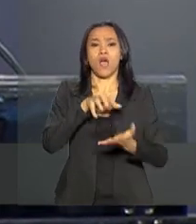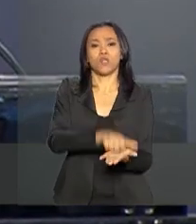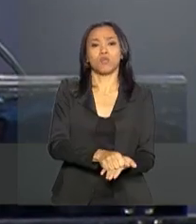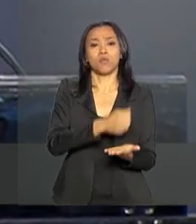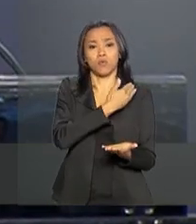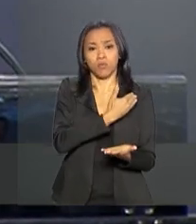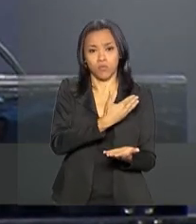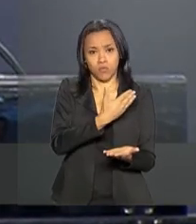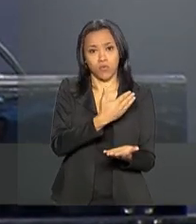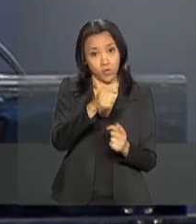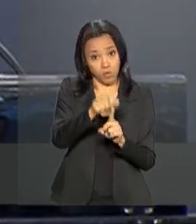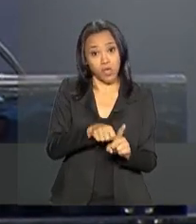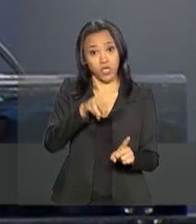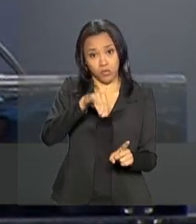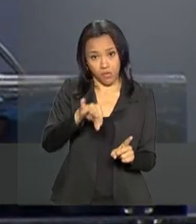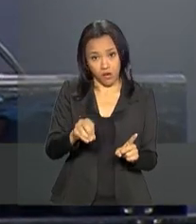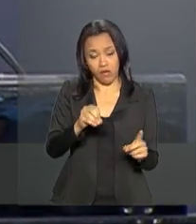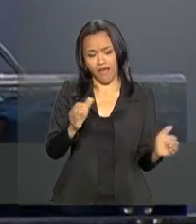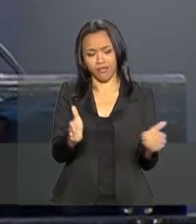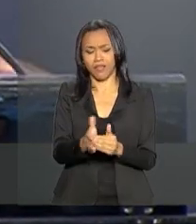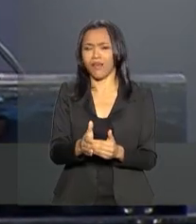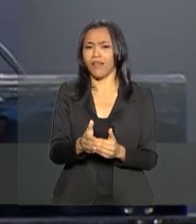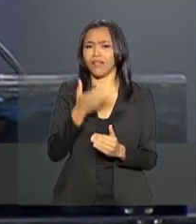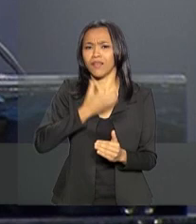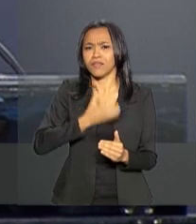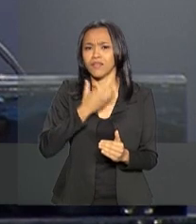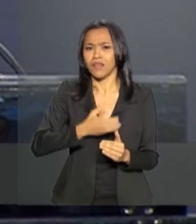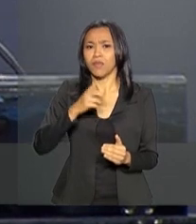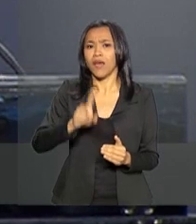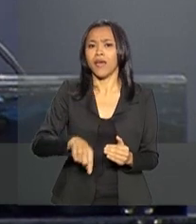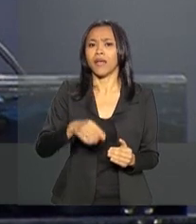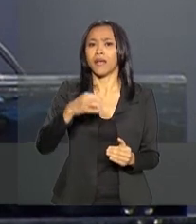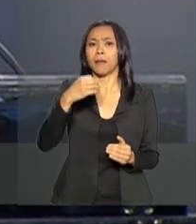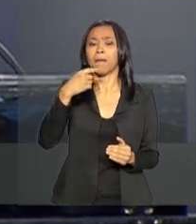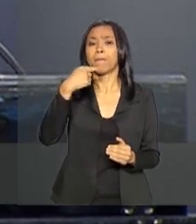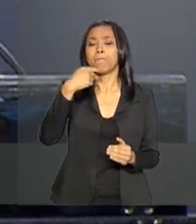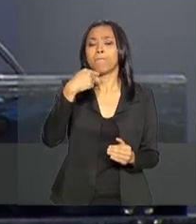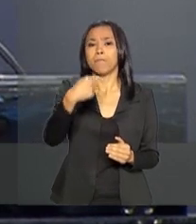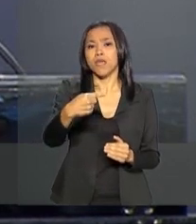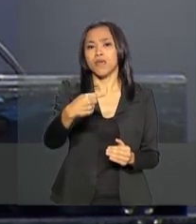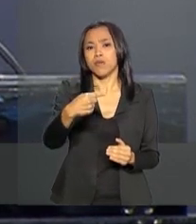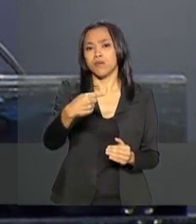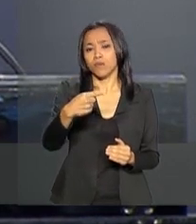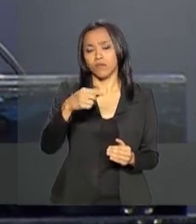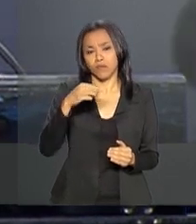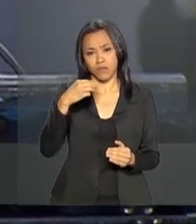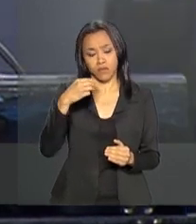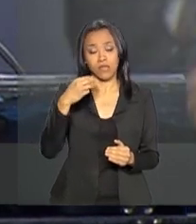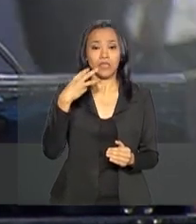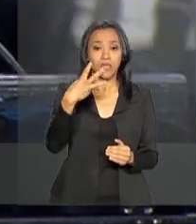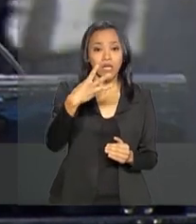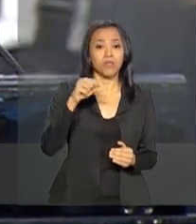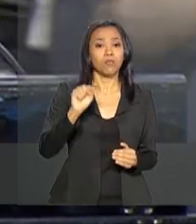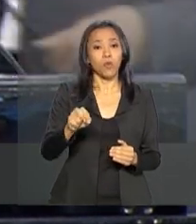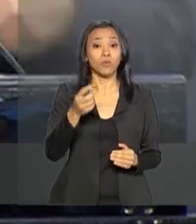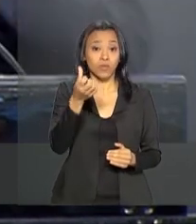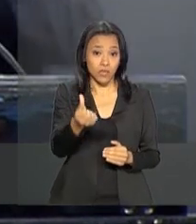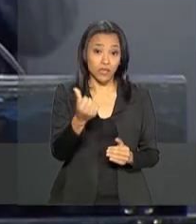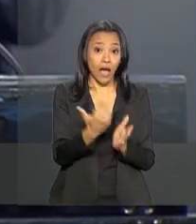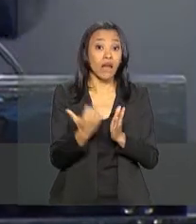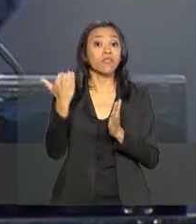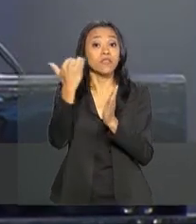quando chegou em dezembro, o PIB já era de -3,6%. Ou seja, avançamos